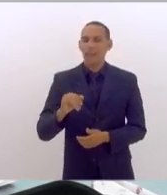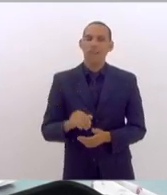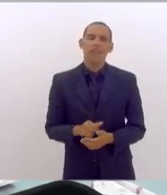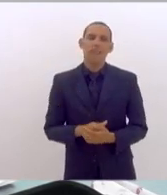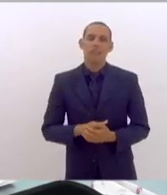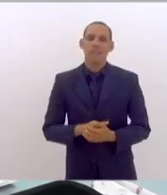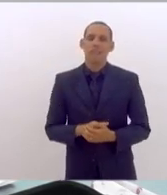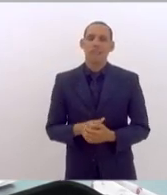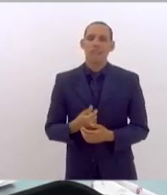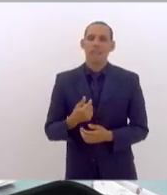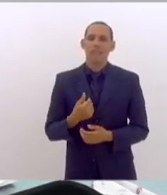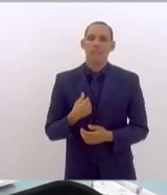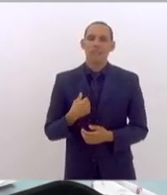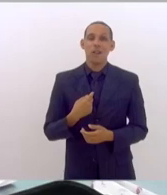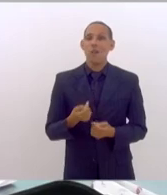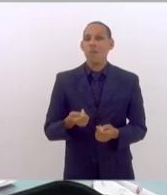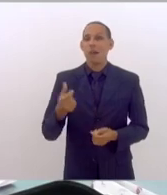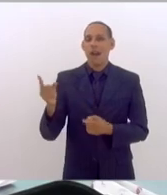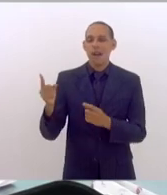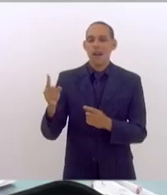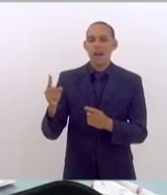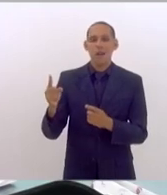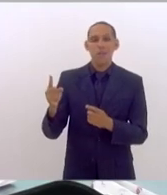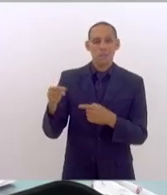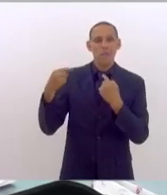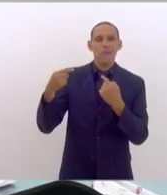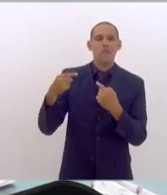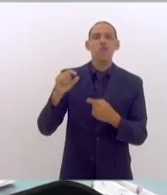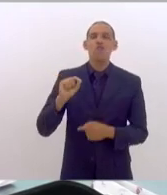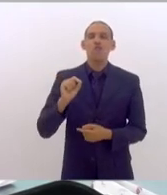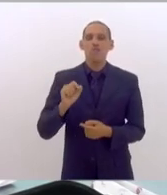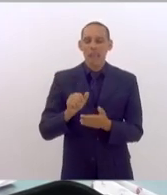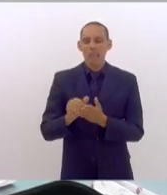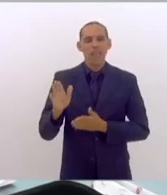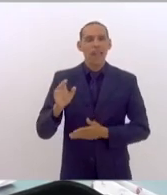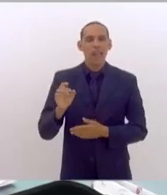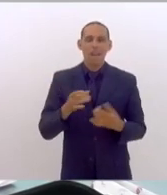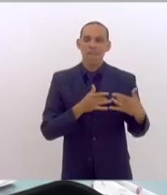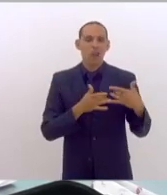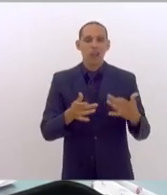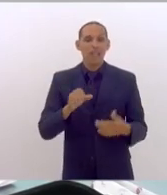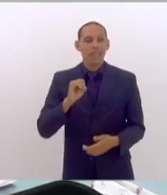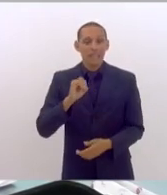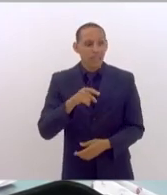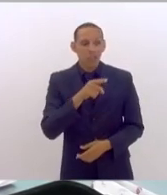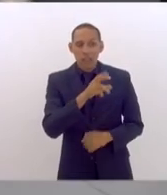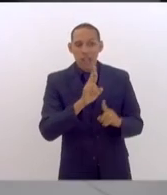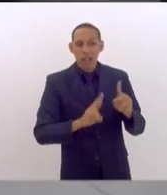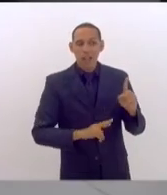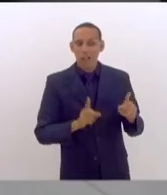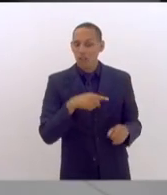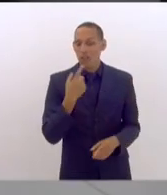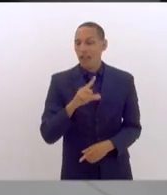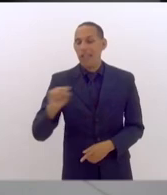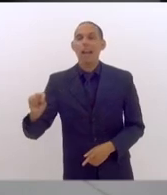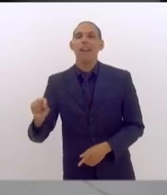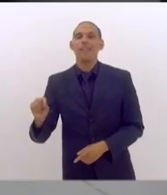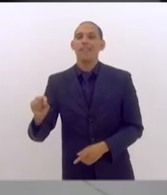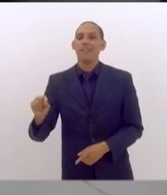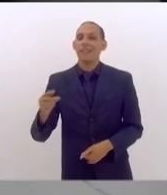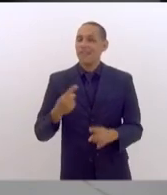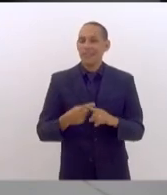eu quase tive uma ameaça de demissão voluntária da pegando do gabinete e faleceu se for relator a gente sabe